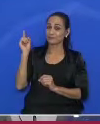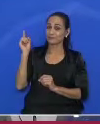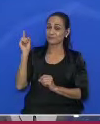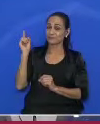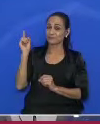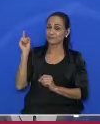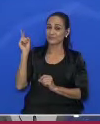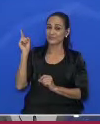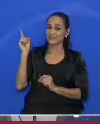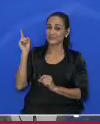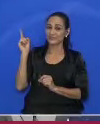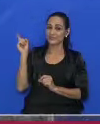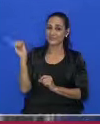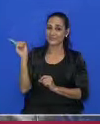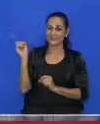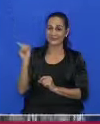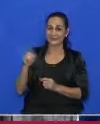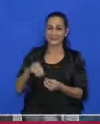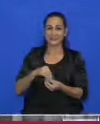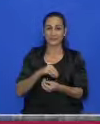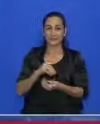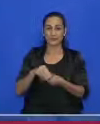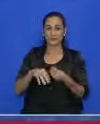Atenção, valendo!